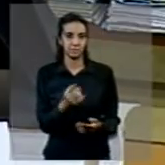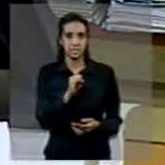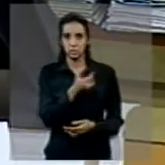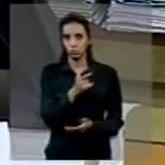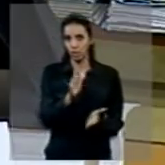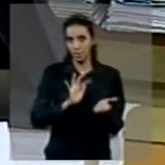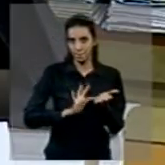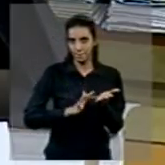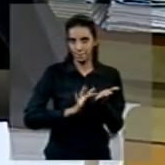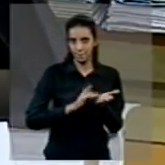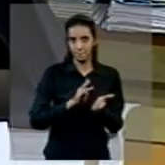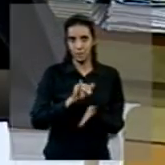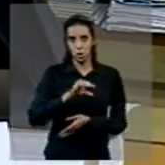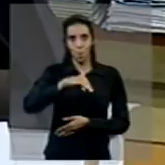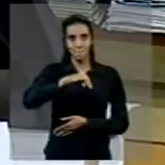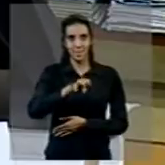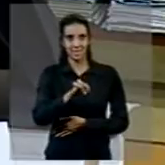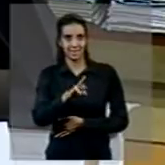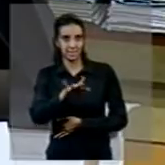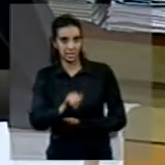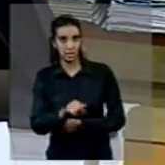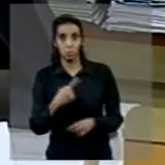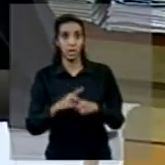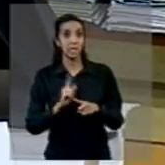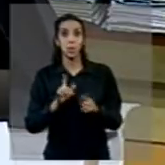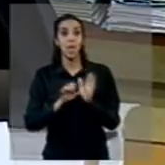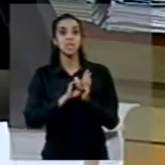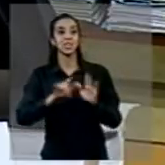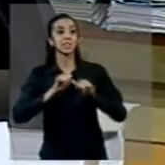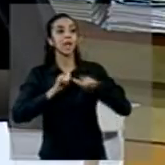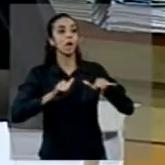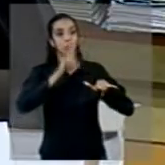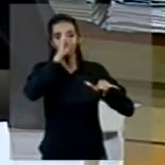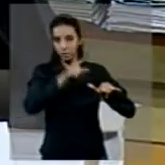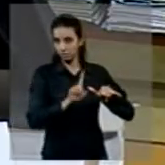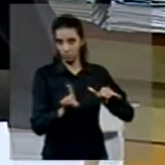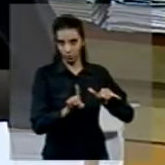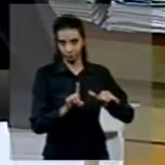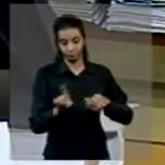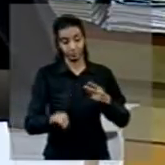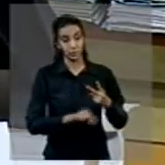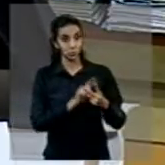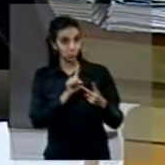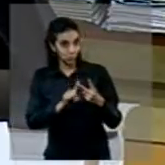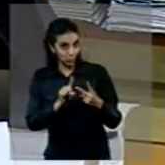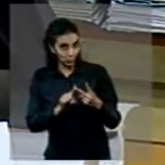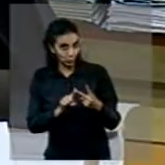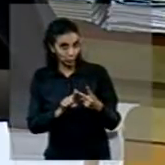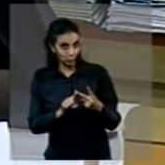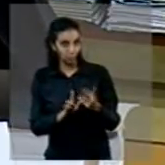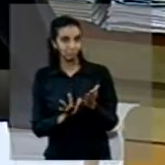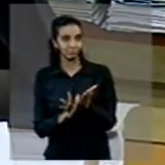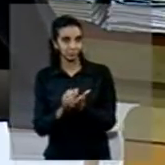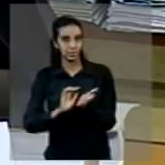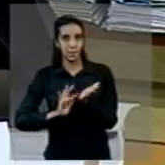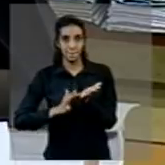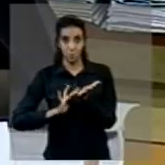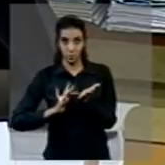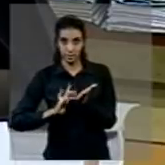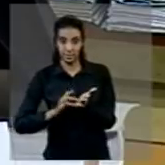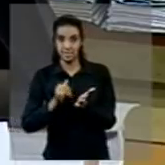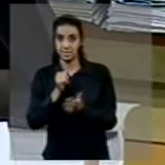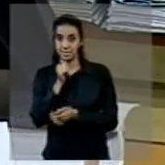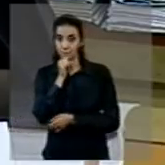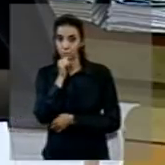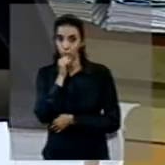biométrico, tendo em vista não se tratar de convocação. Por outro lado, no segundo caso, os dados biométricos são coletados quando os eleitores